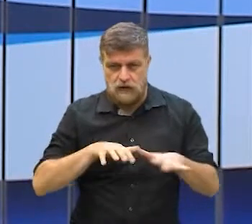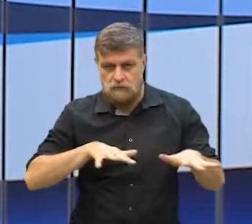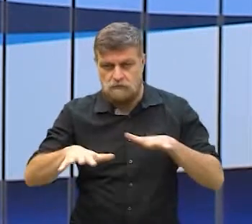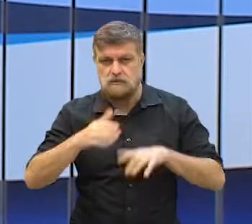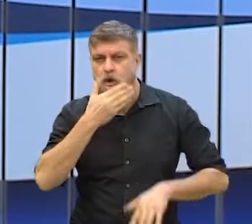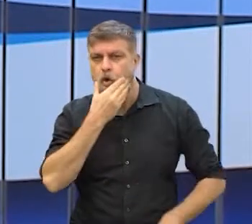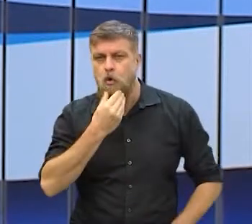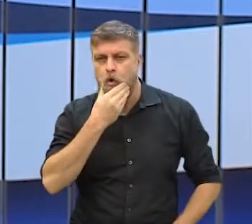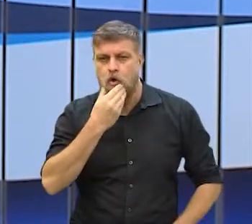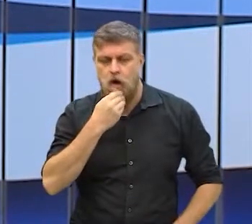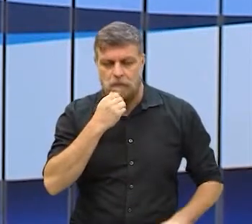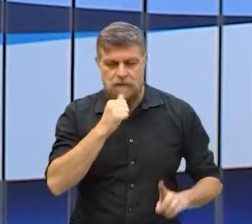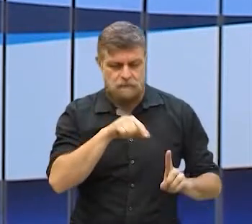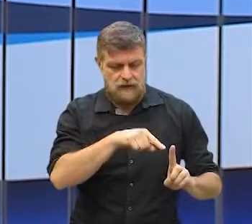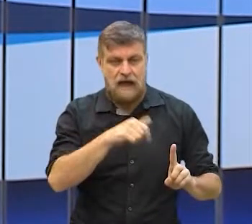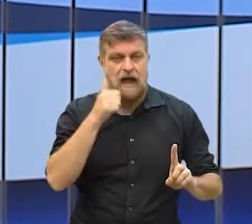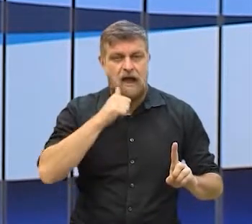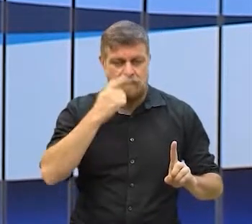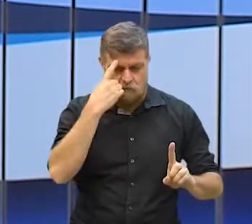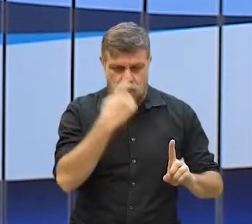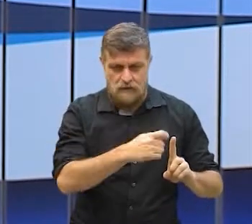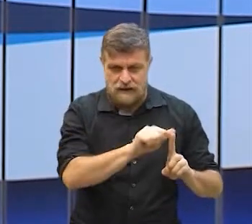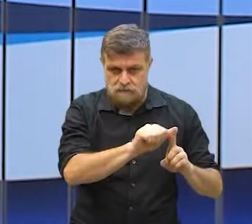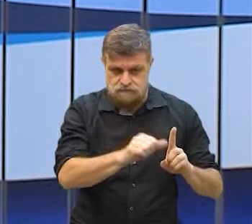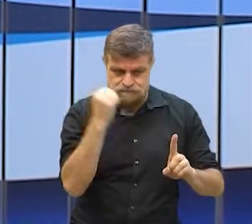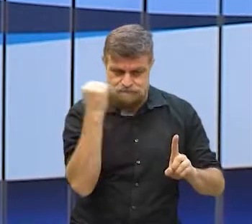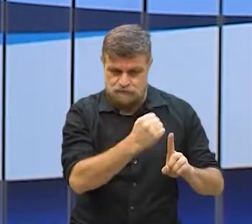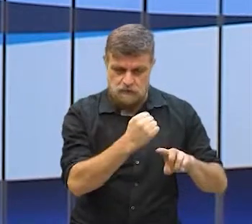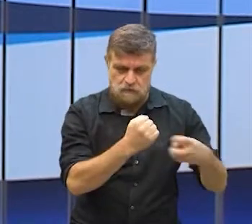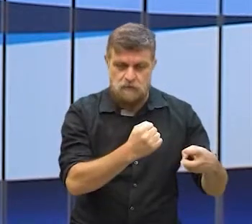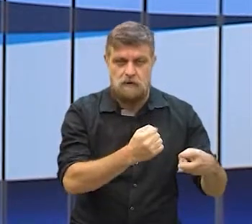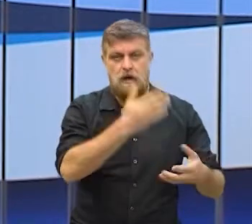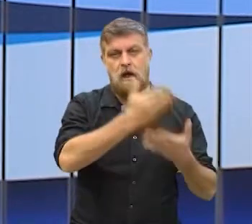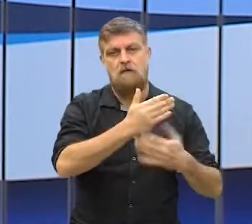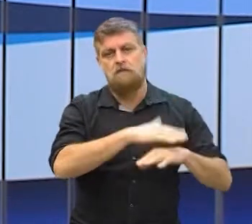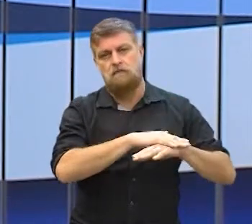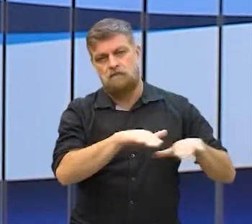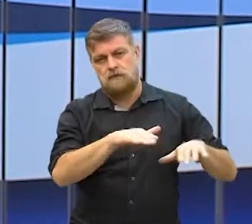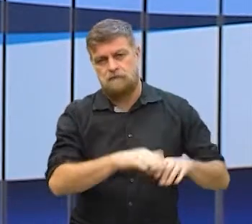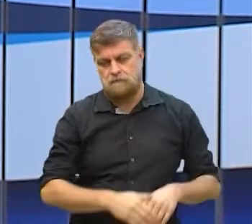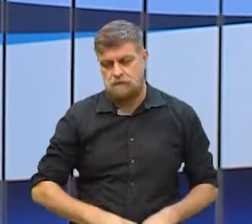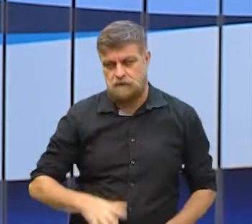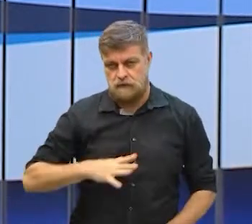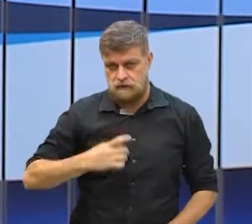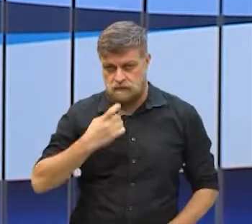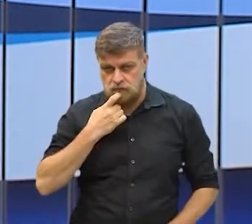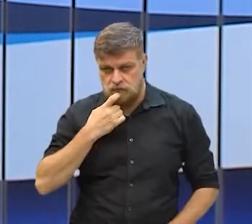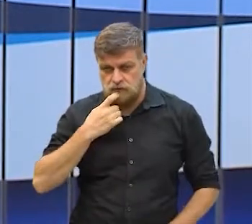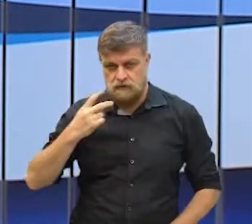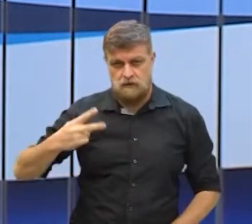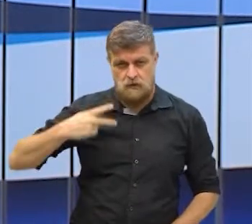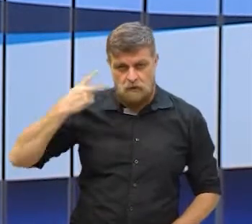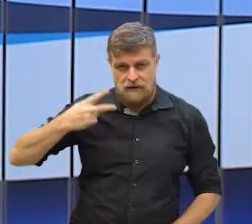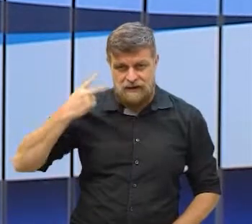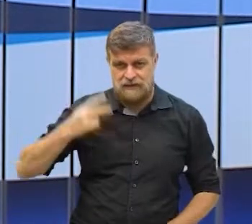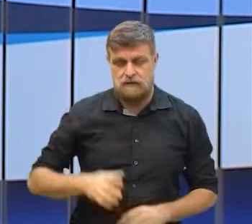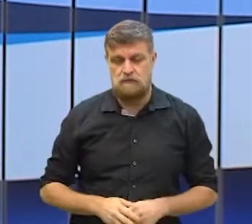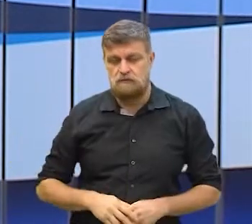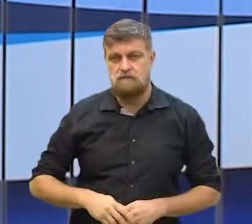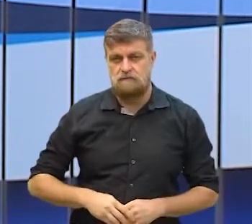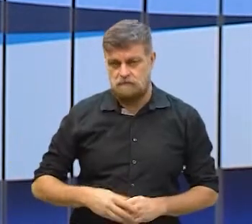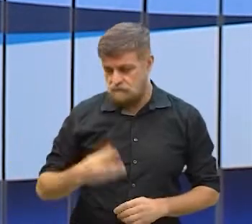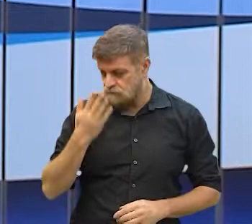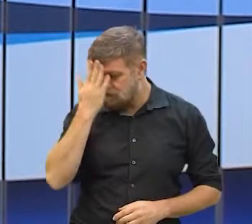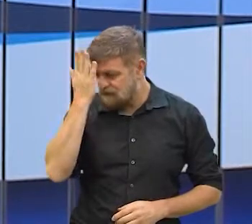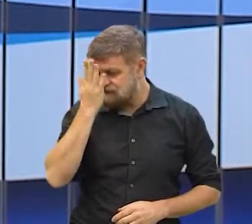dos Homens pelo Fim da Violência contra as Mulheres. E em Campinas, uma lei de autoria do vereador Marcelo da